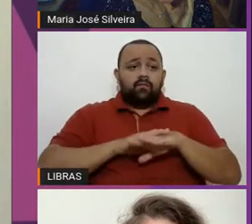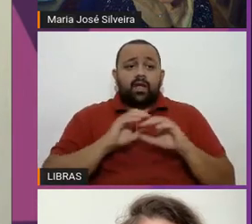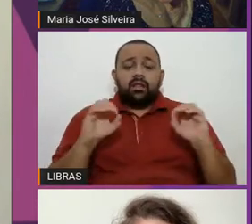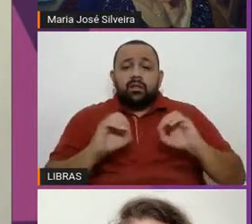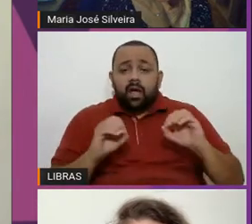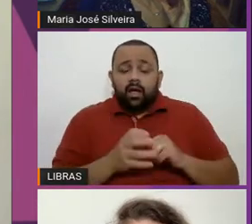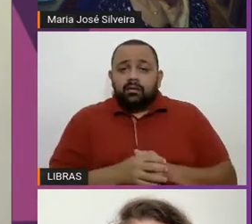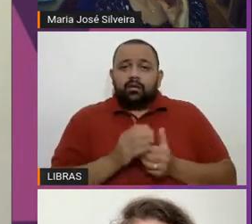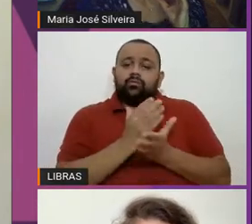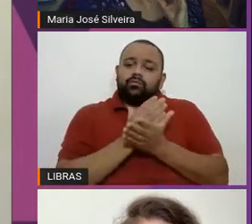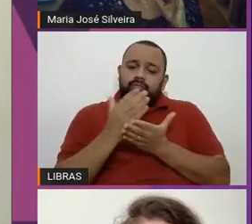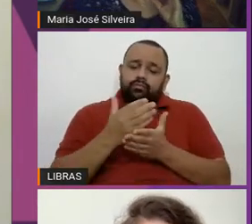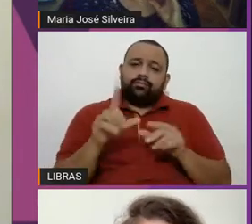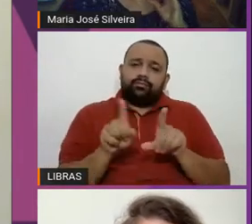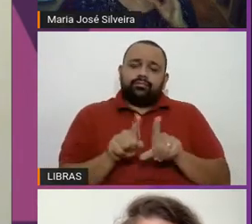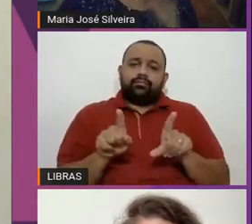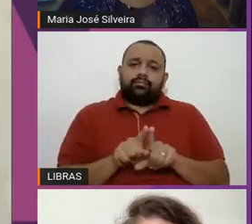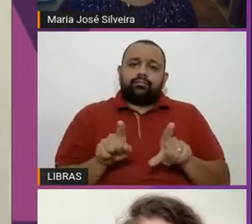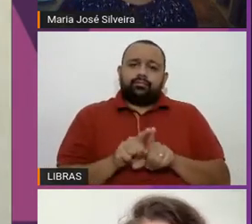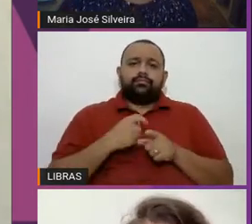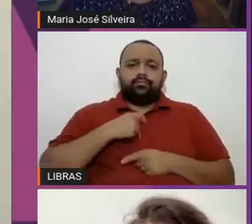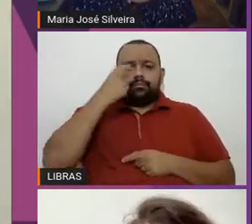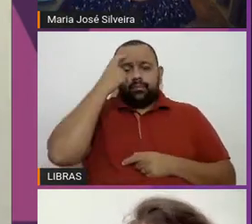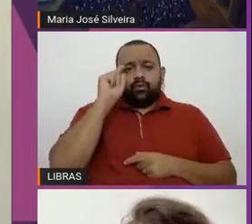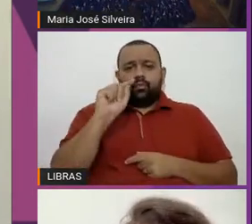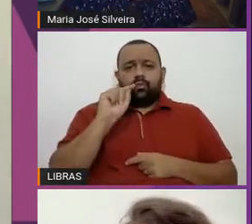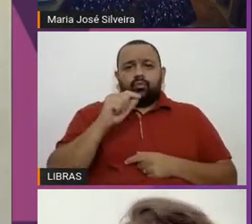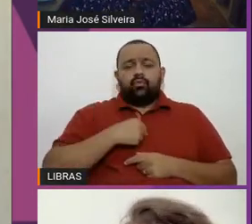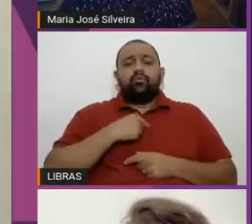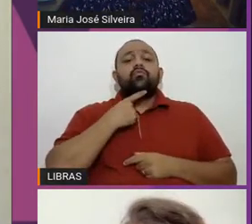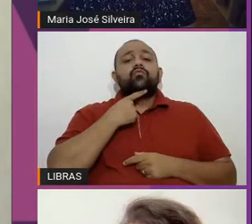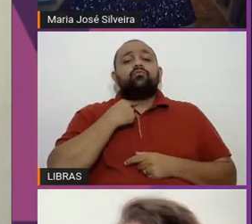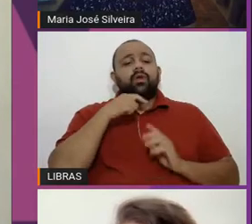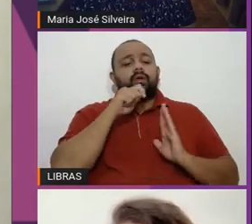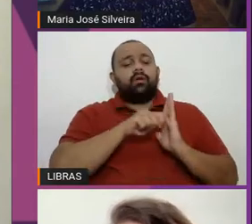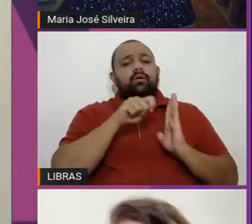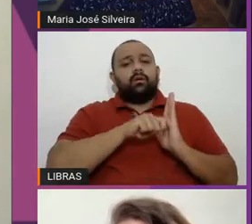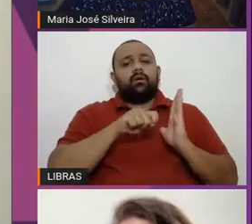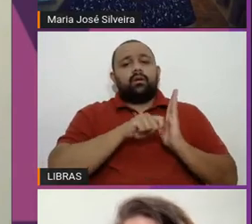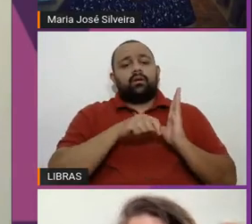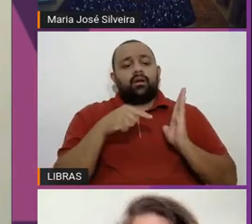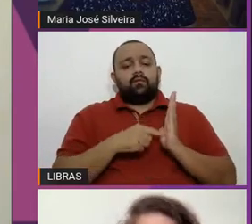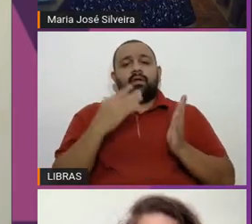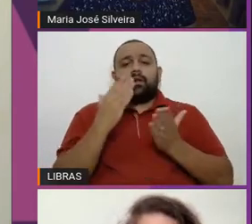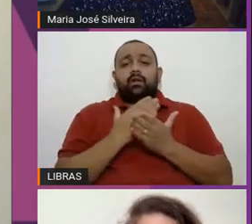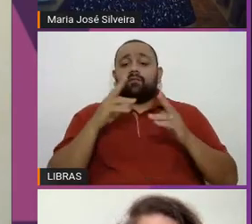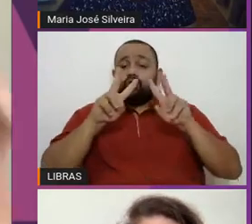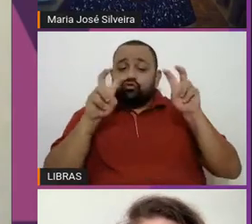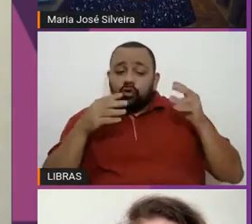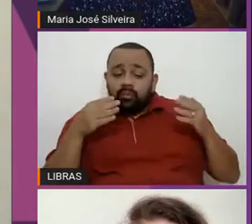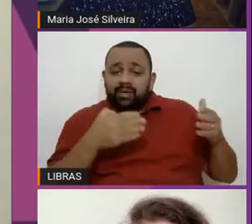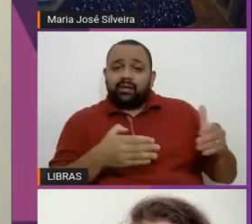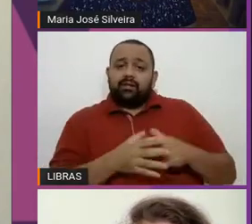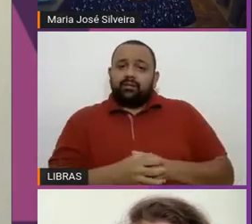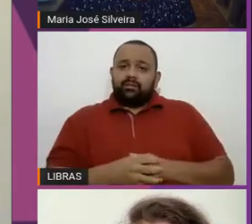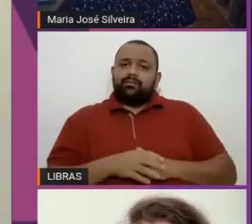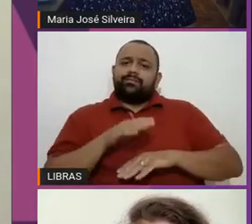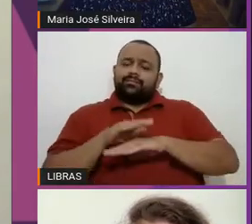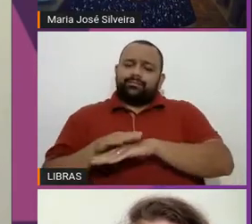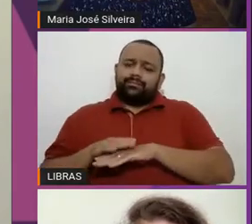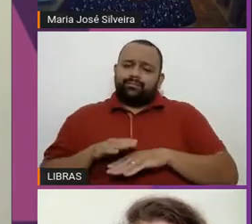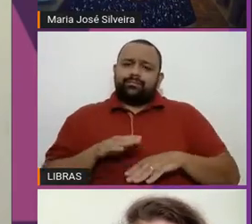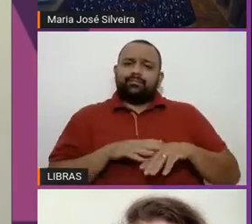e a partir daí pensei quero escrever quero escrever um livro sobre isso juntando